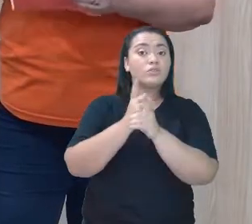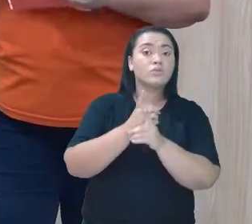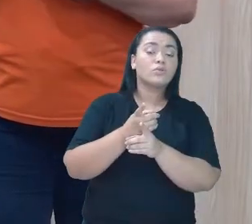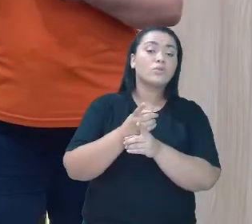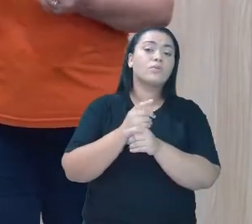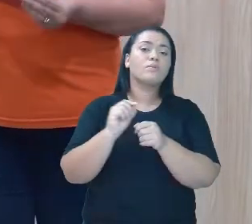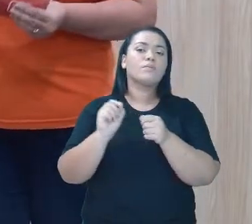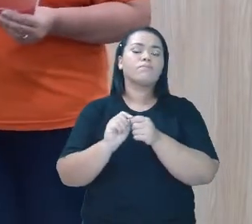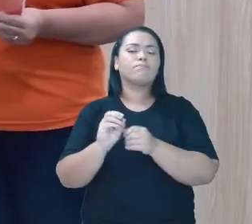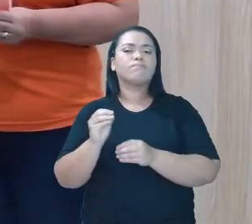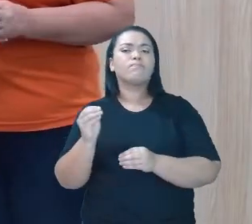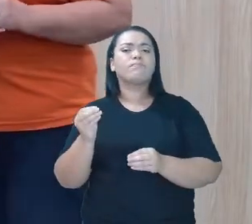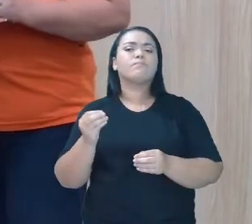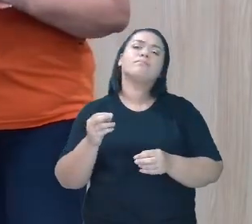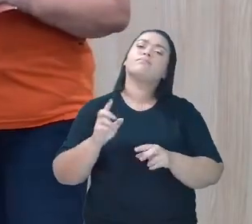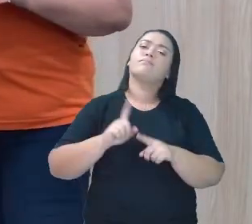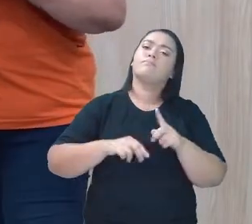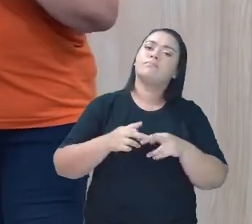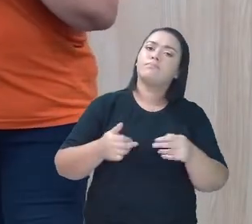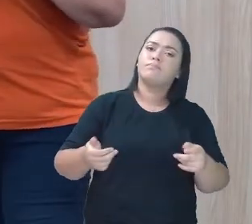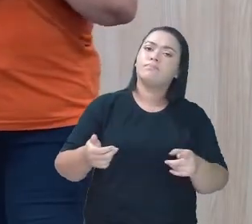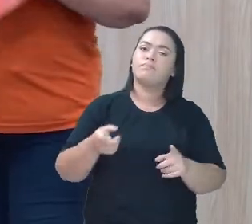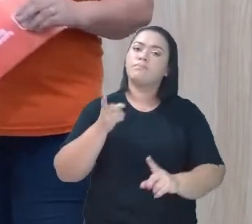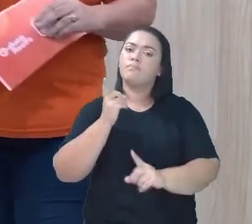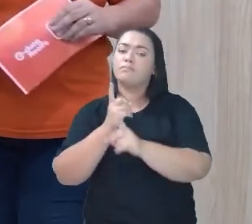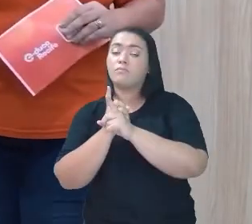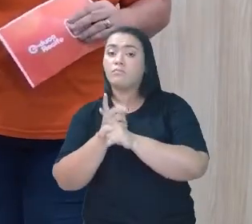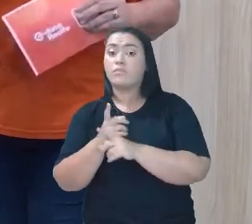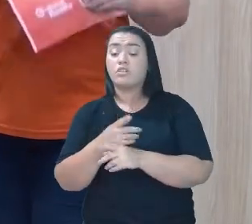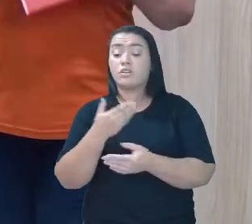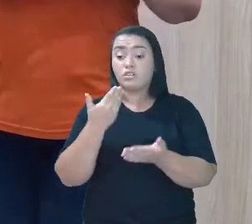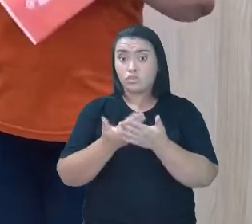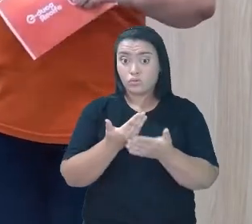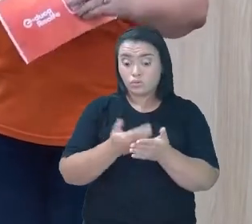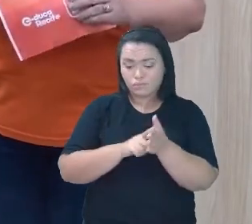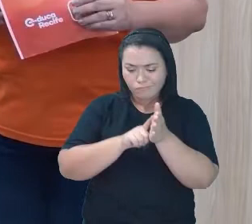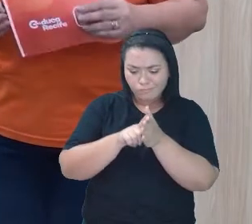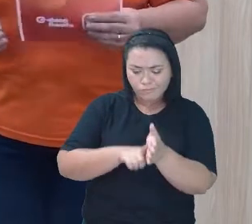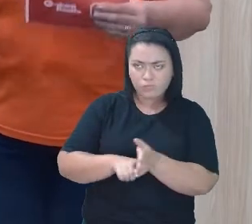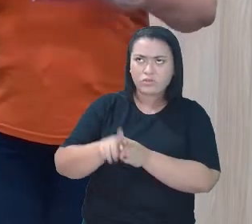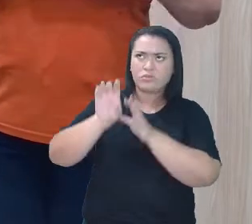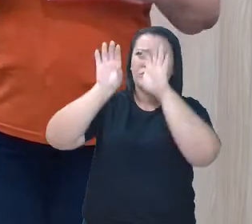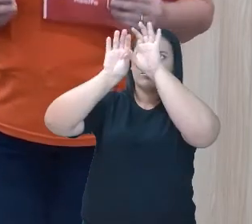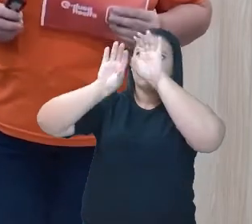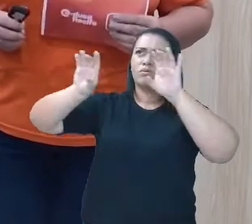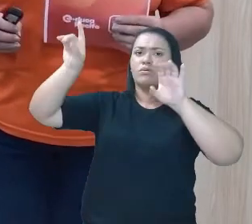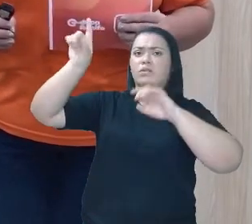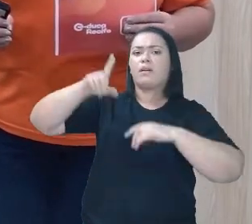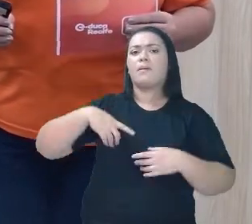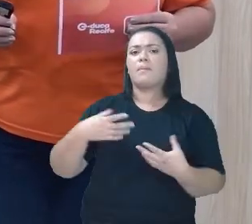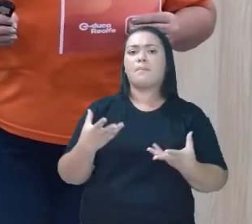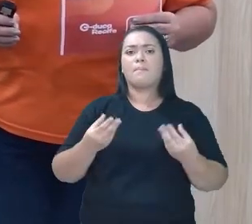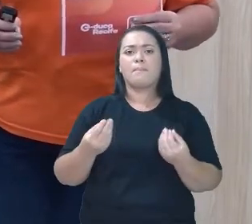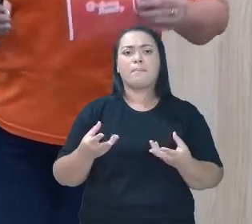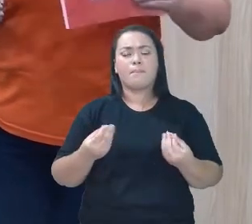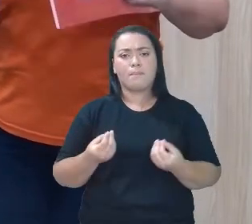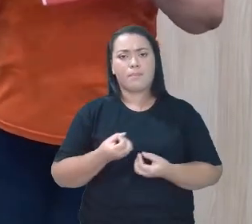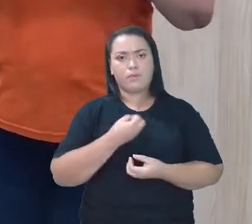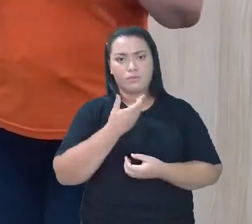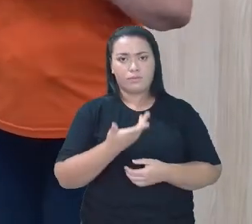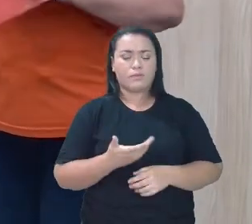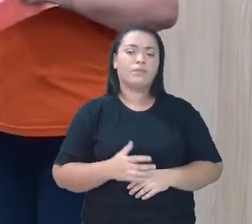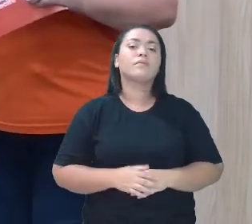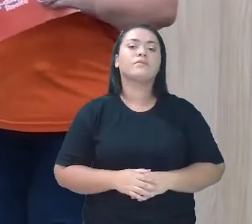a montagem de equipamentos. Então, estudar o céu trouxe para o homem muitos benefícios,